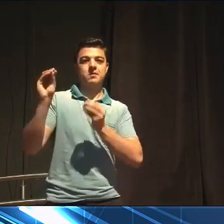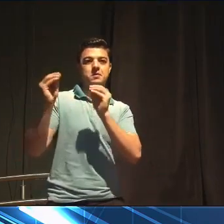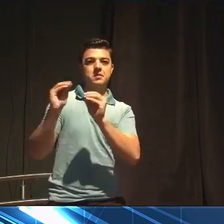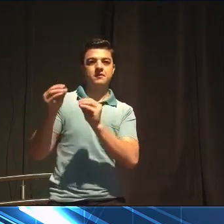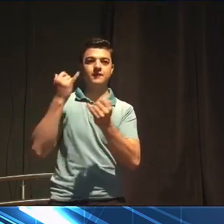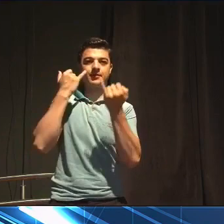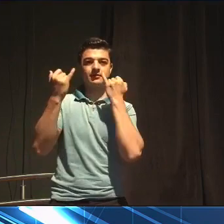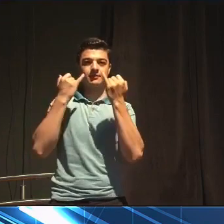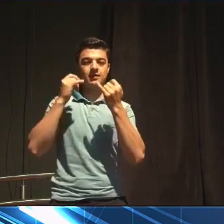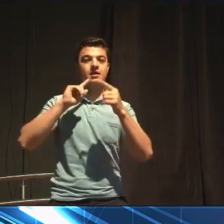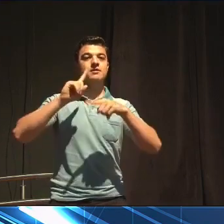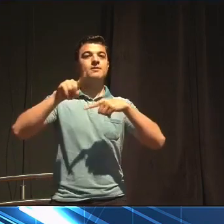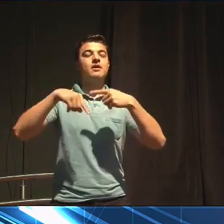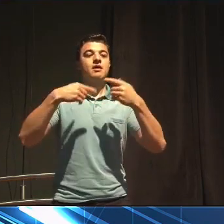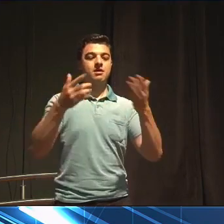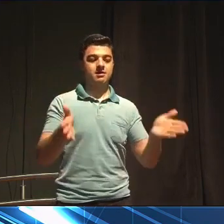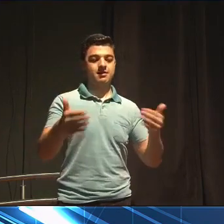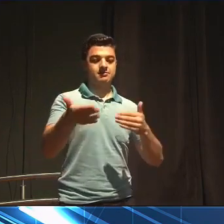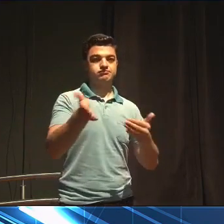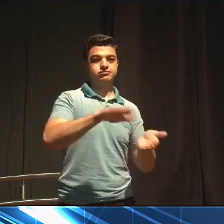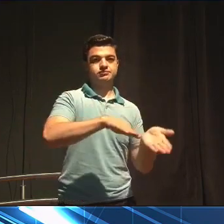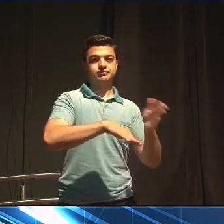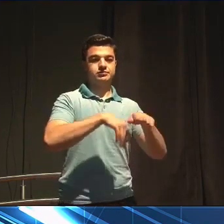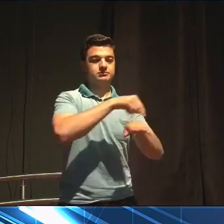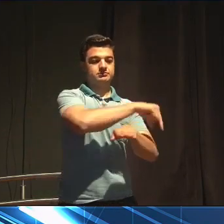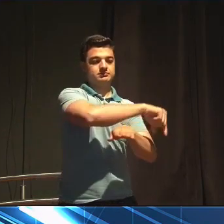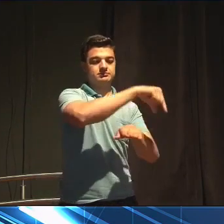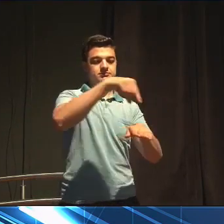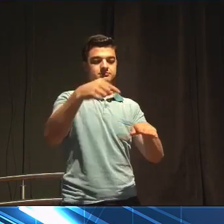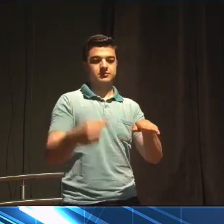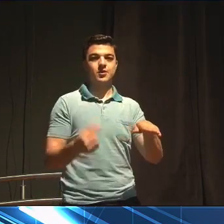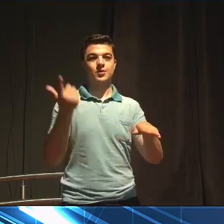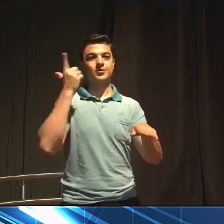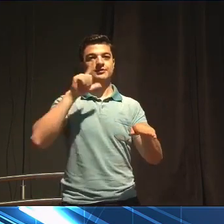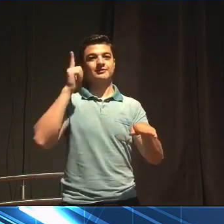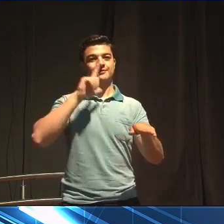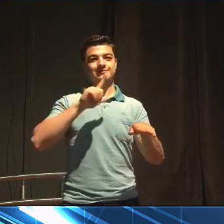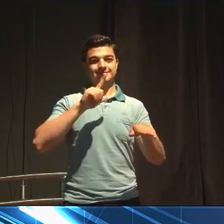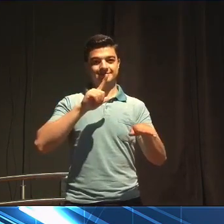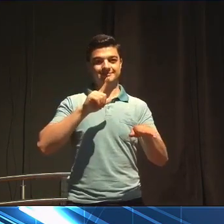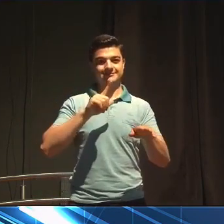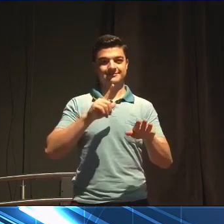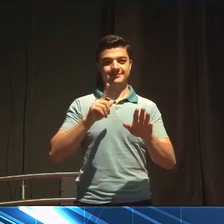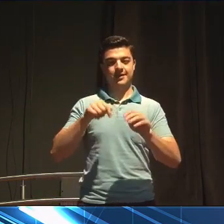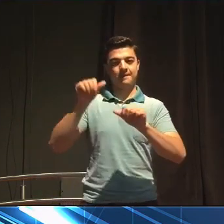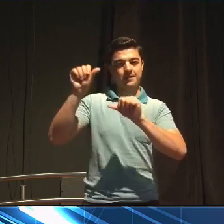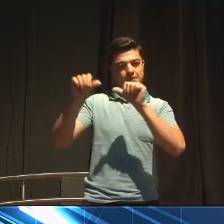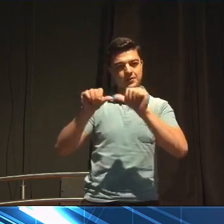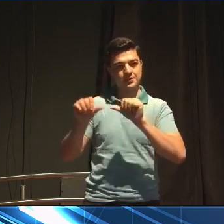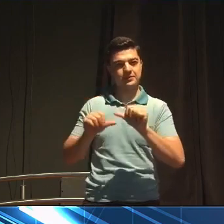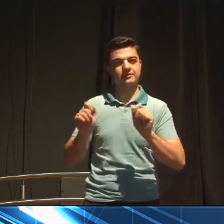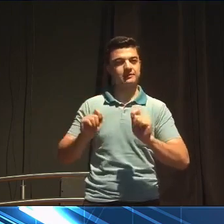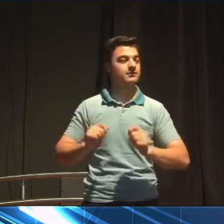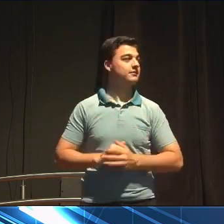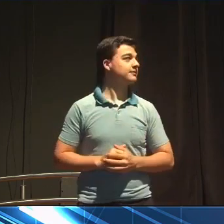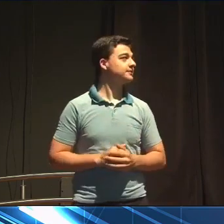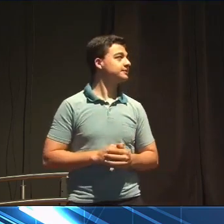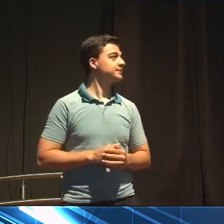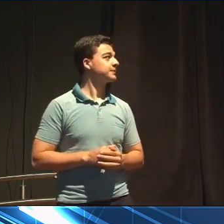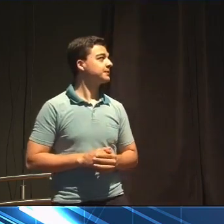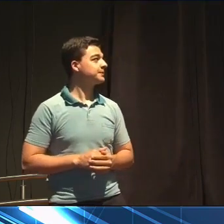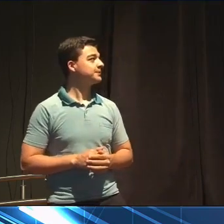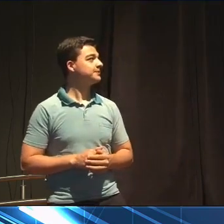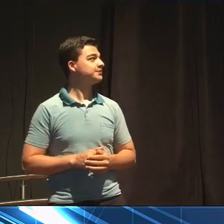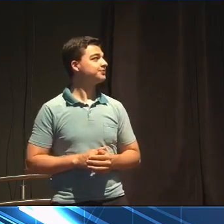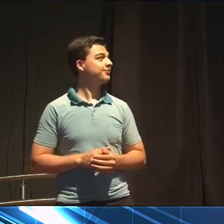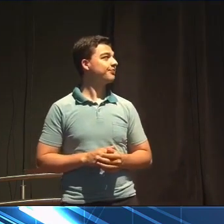robô é exatamente com geração de dados sintético. Através do Omniverse, eles criaram milhares de imagens de